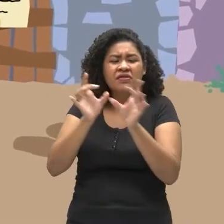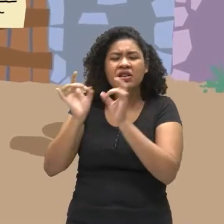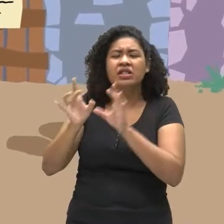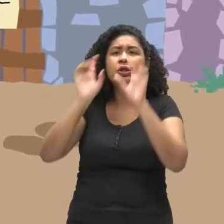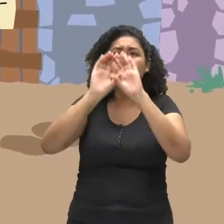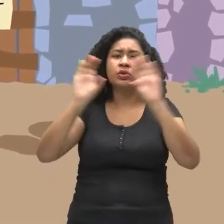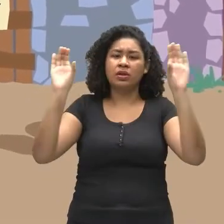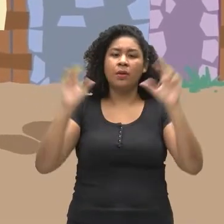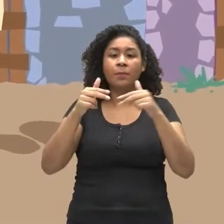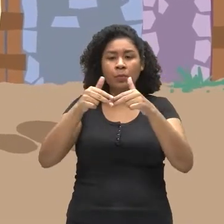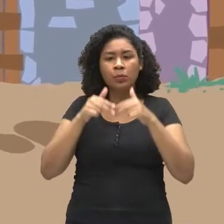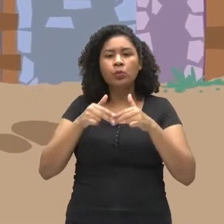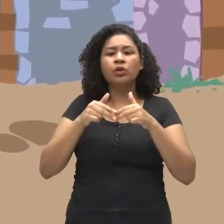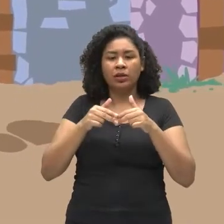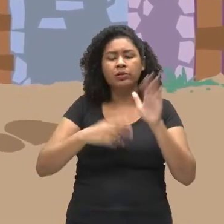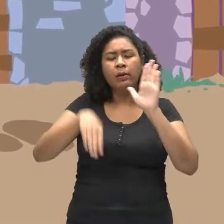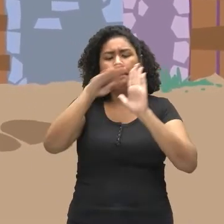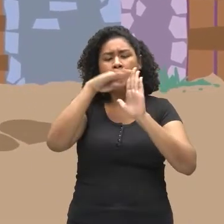debatidas dentro da igreja.